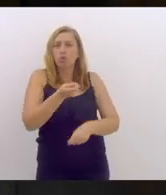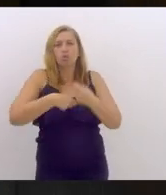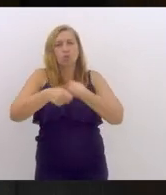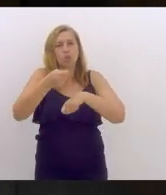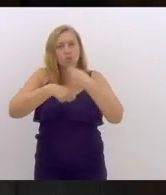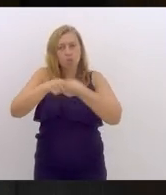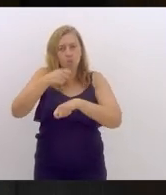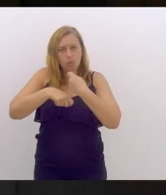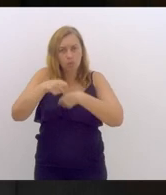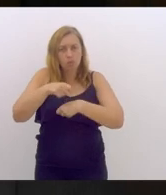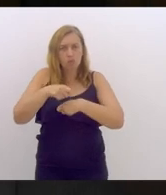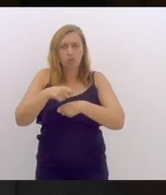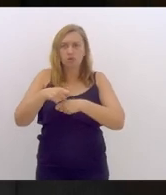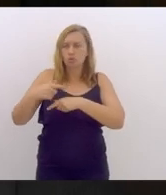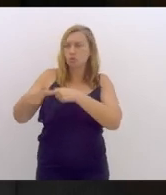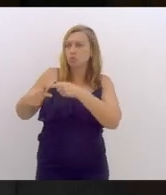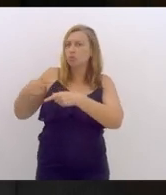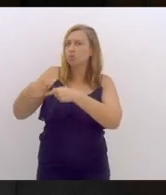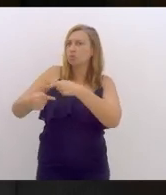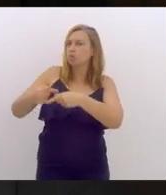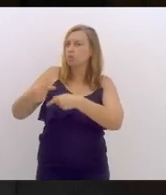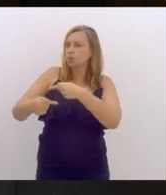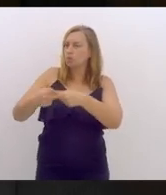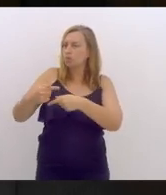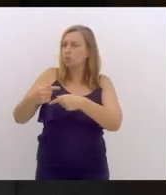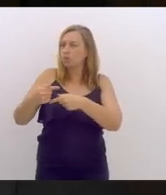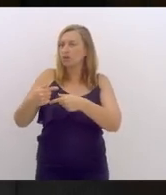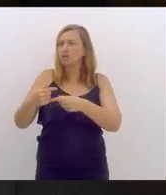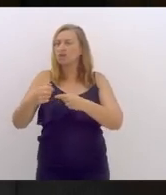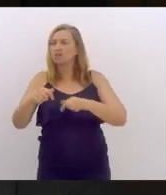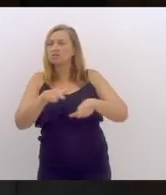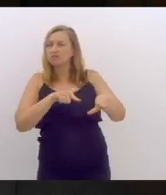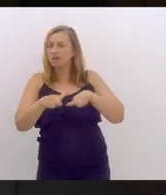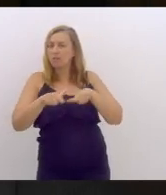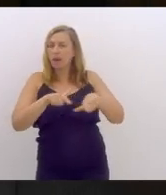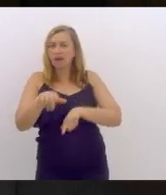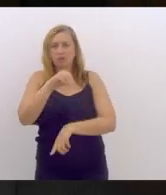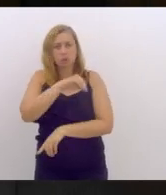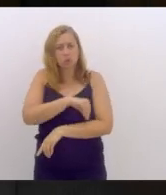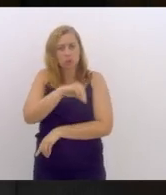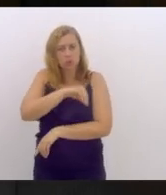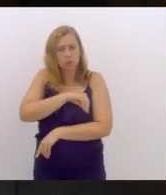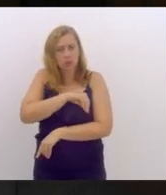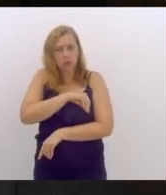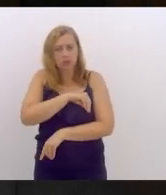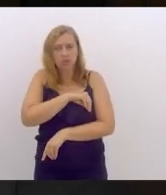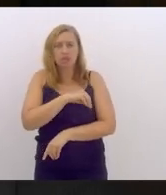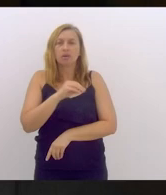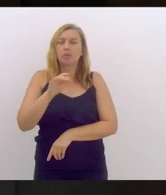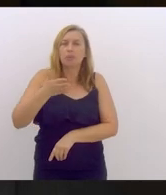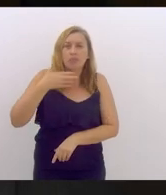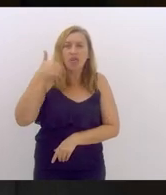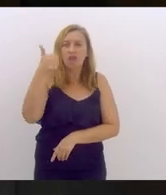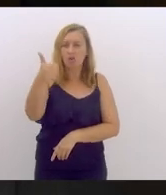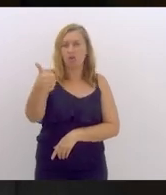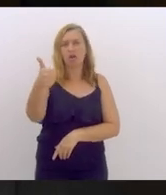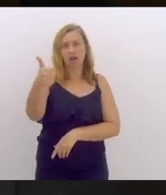com a geração de empregos de renda para minorar